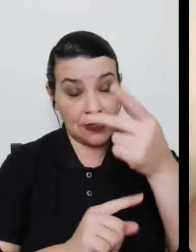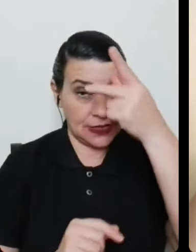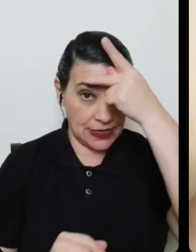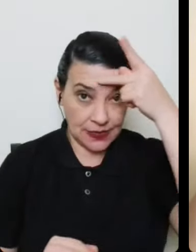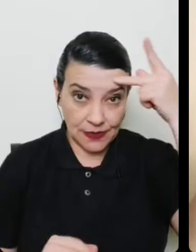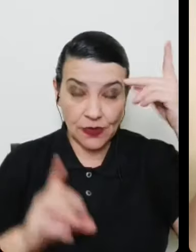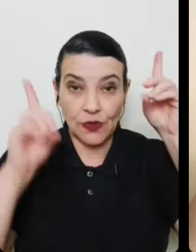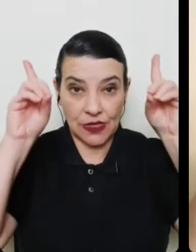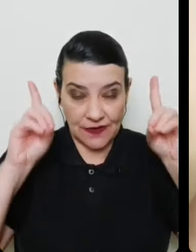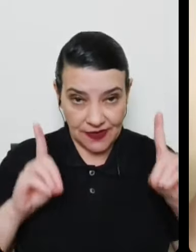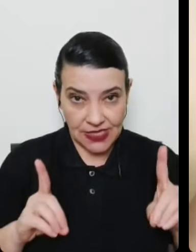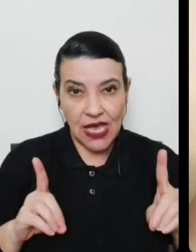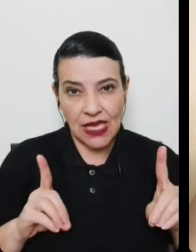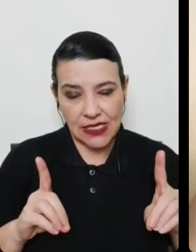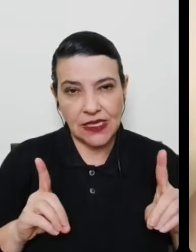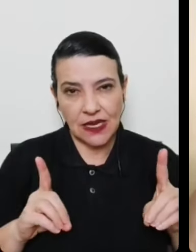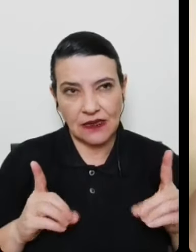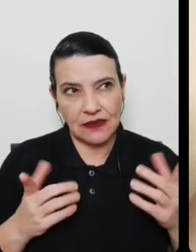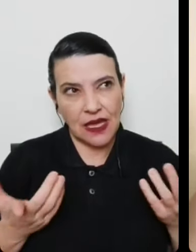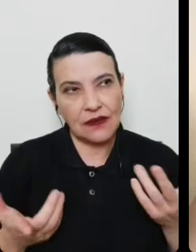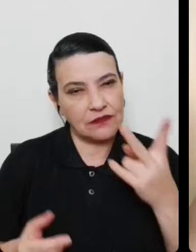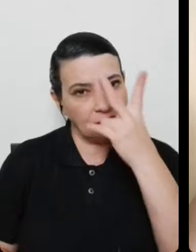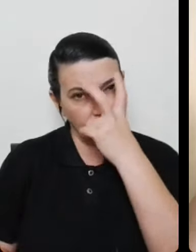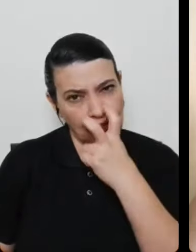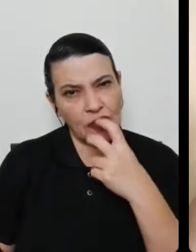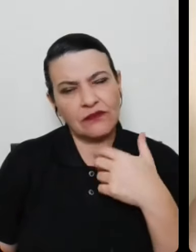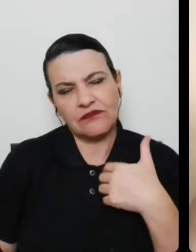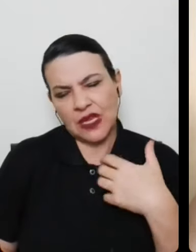deficiência visual, é onde eu me sinto mais à